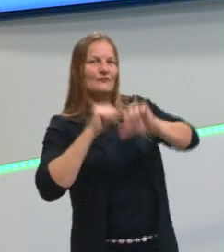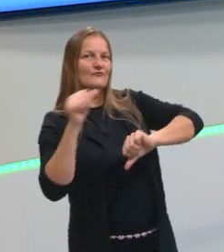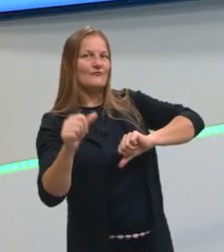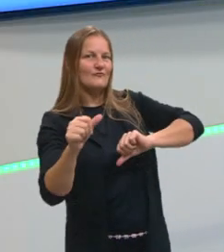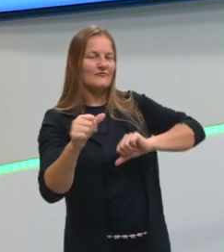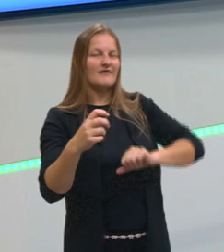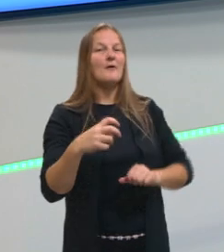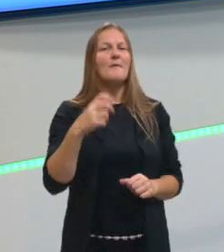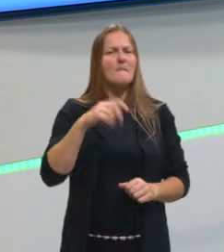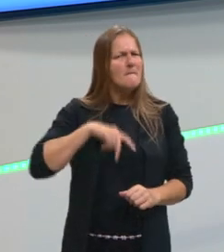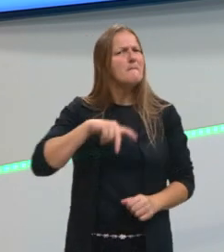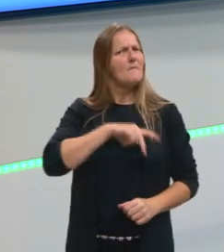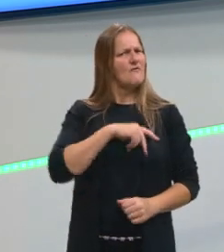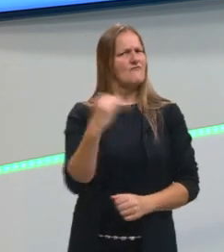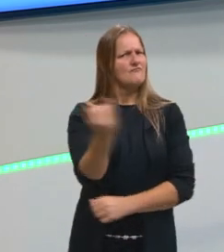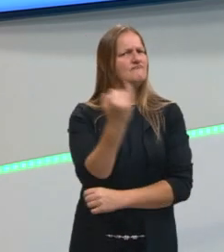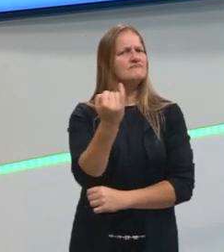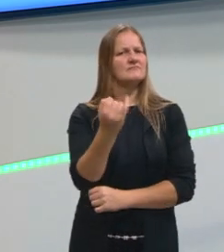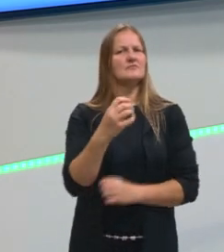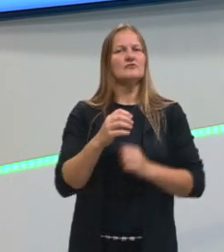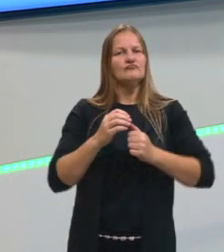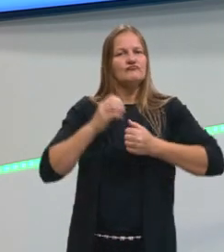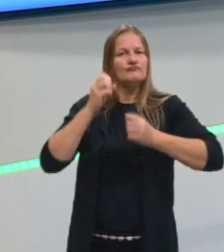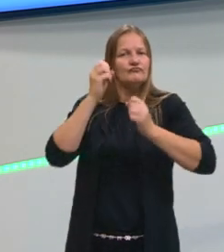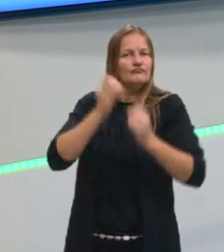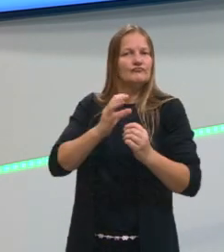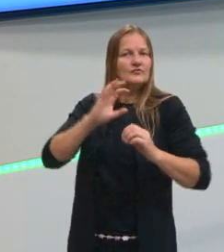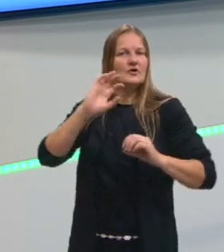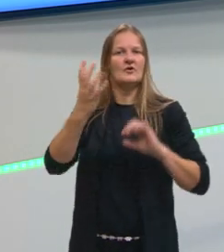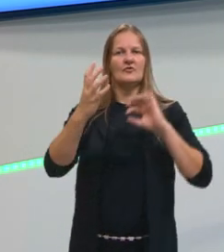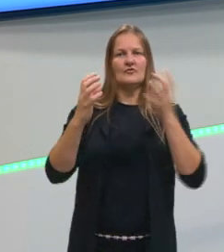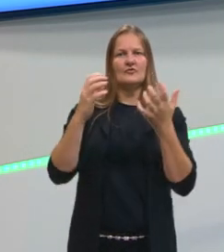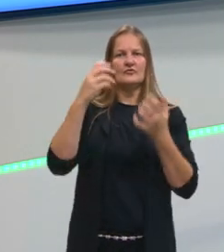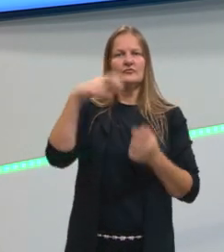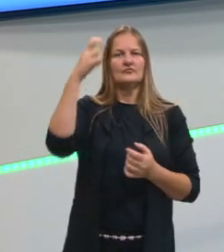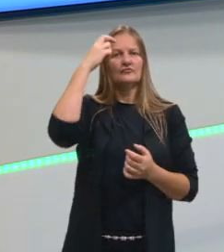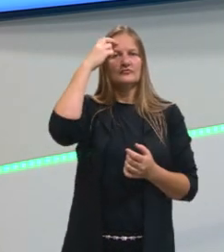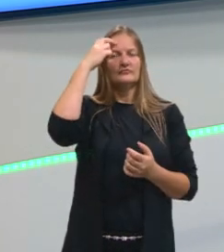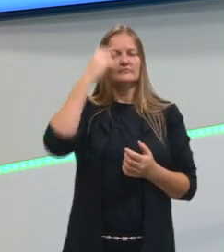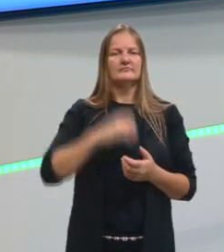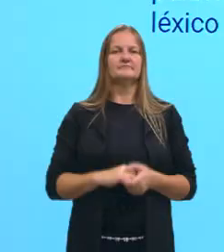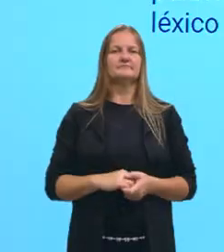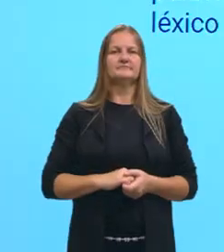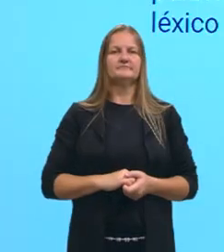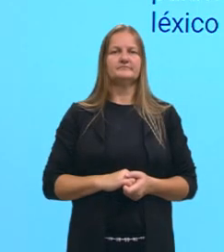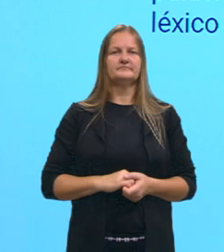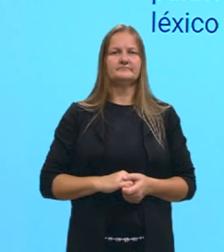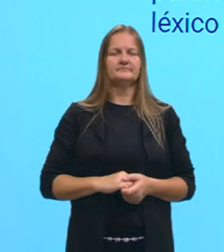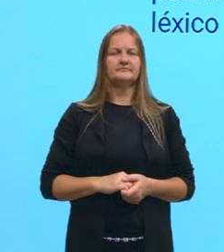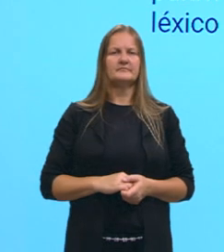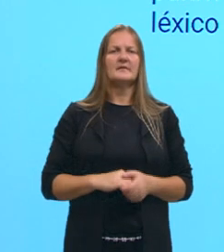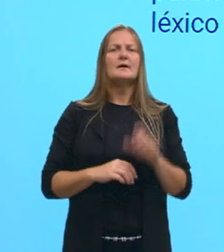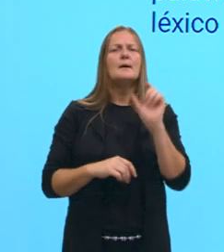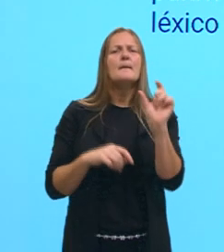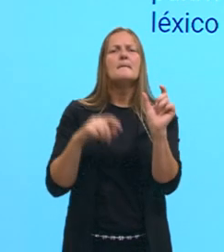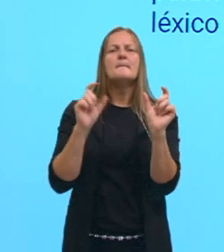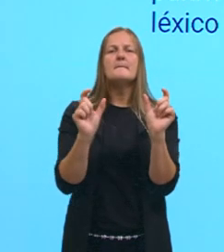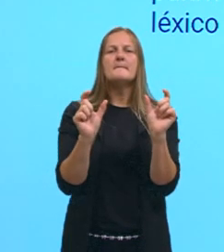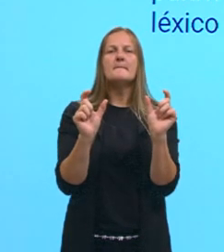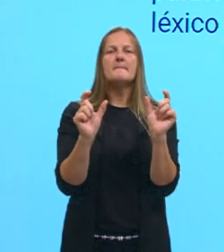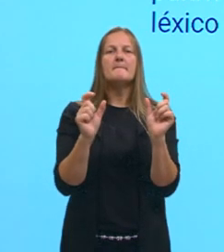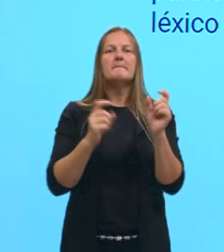da cultura EA cultura está estão os estrangeirismos e as palavras